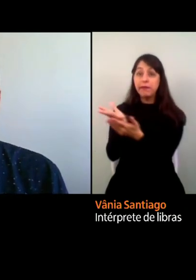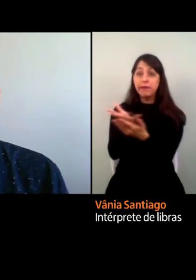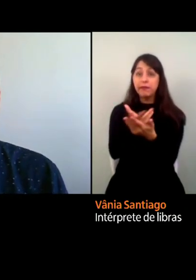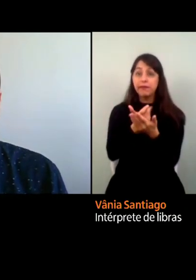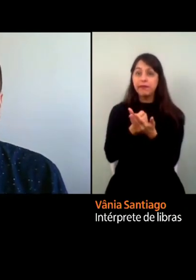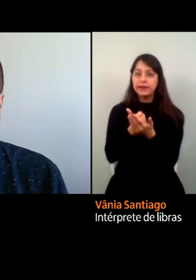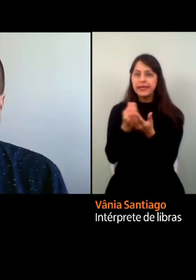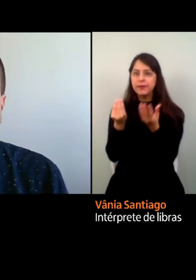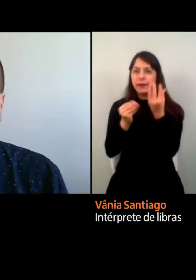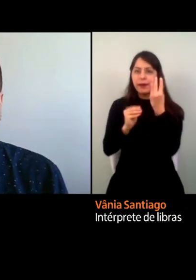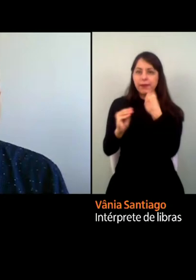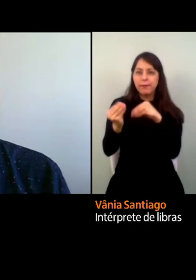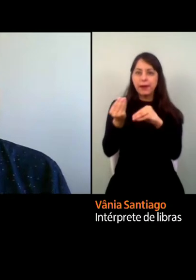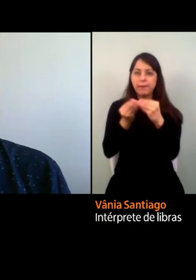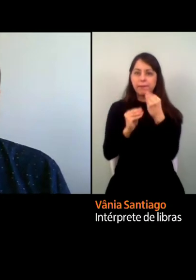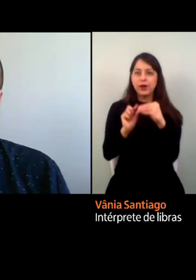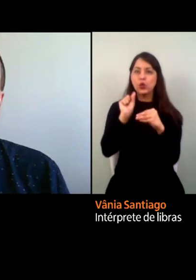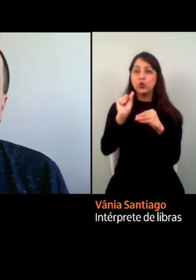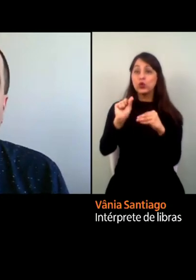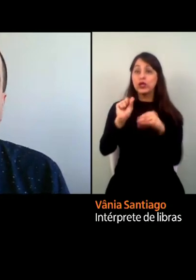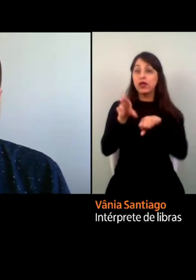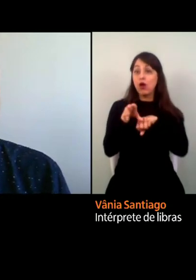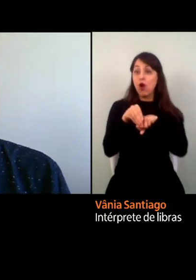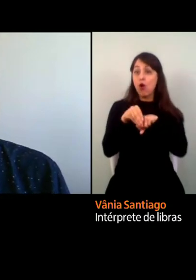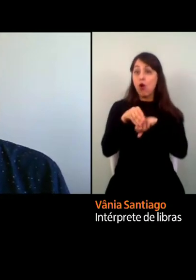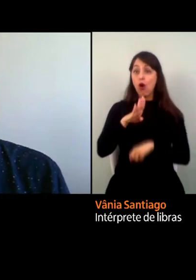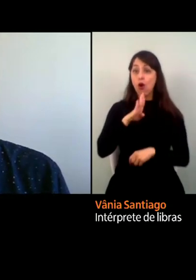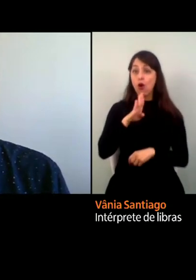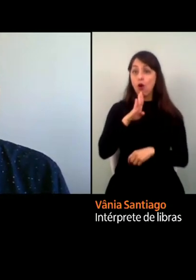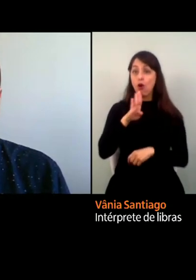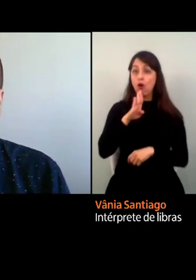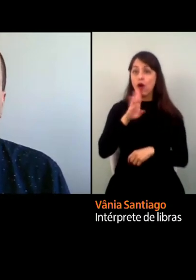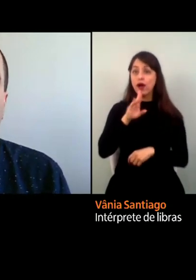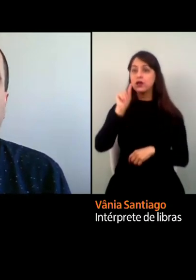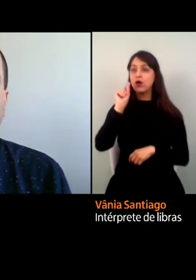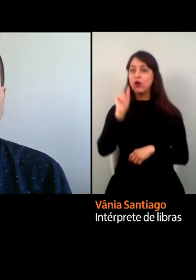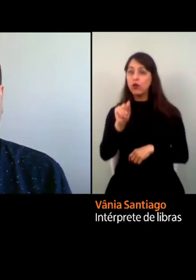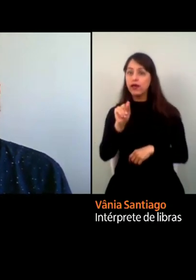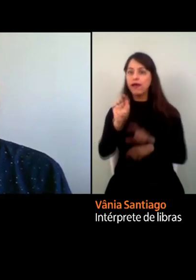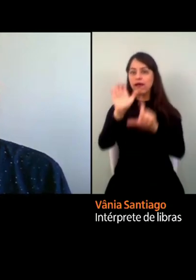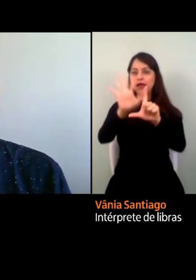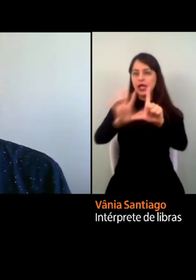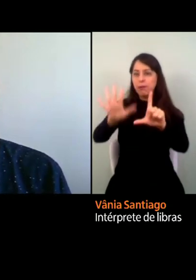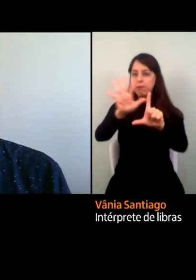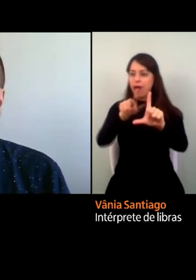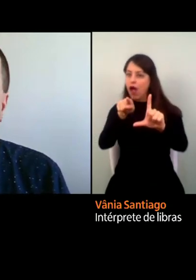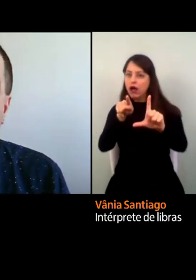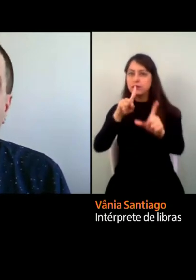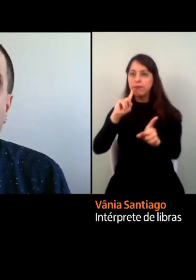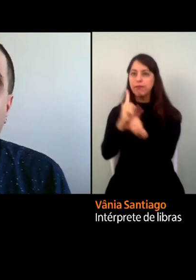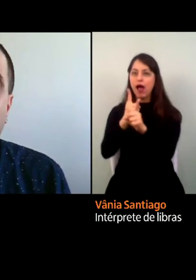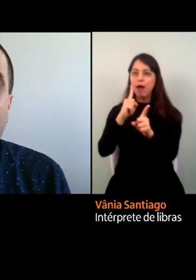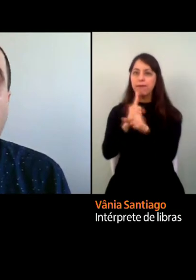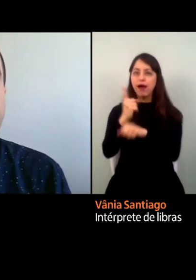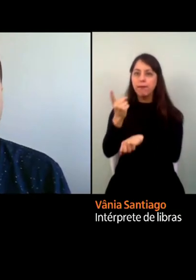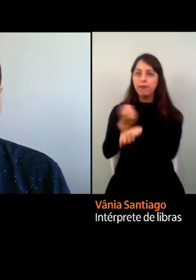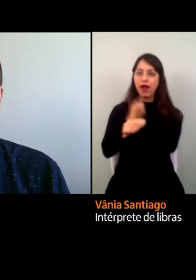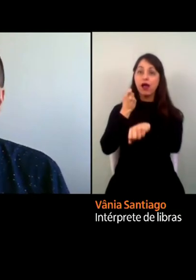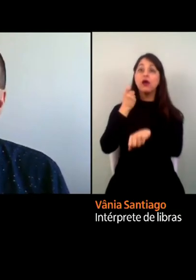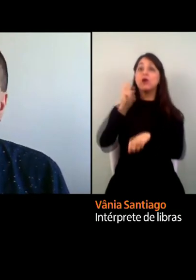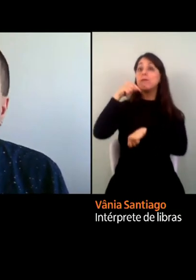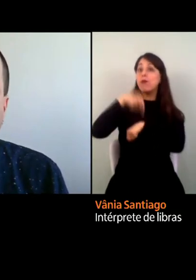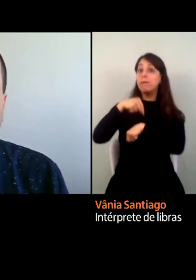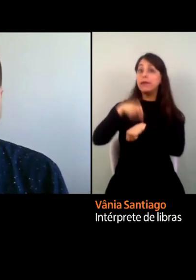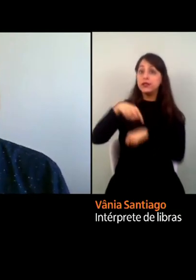Articulou a noção de um conhecimento entre os lapsos de uma imagem que pudesse configurar o momento da